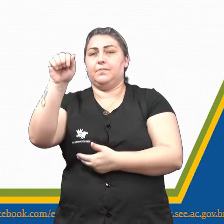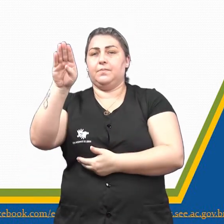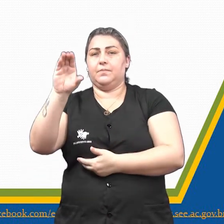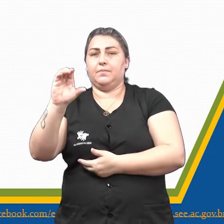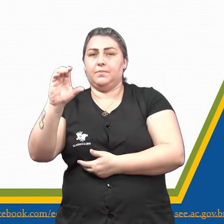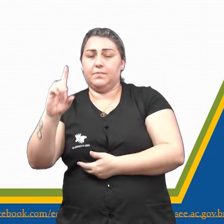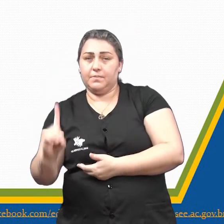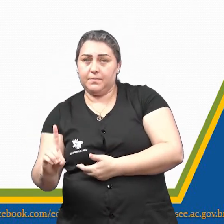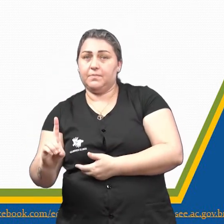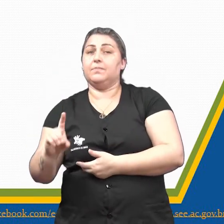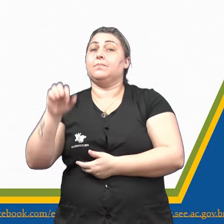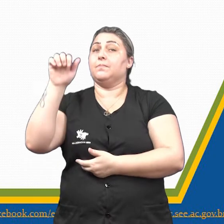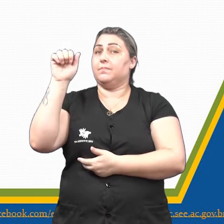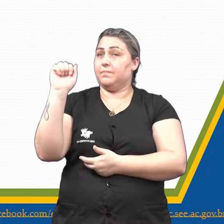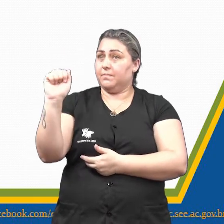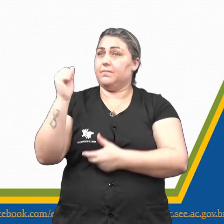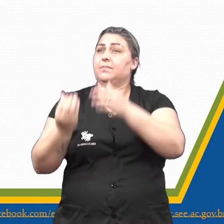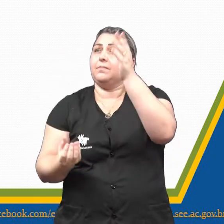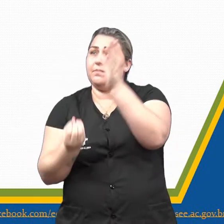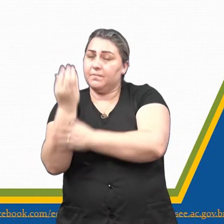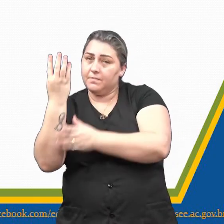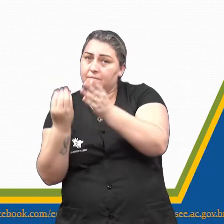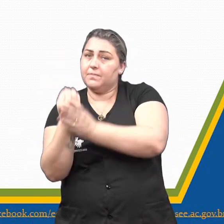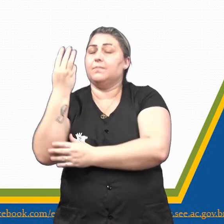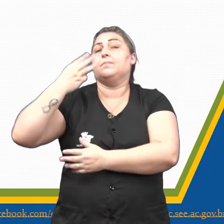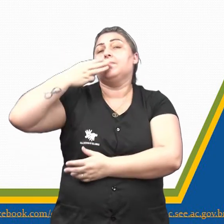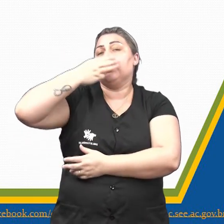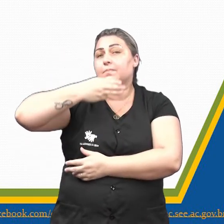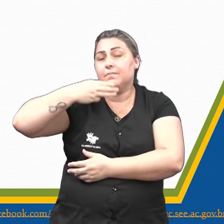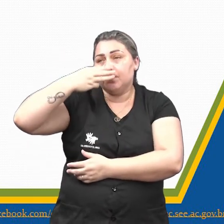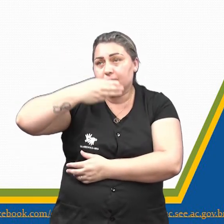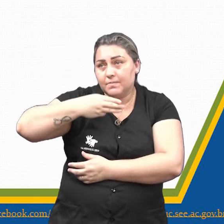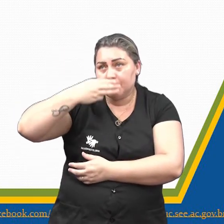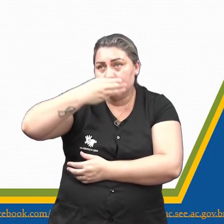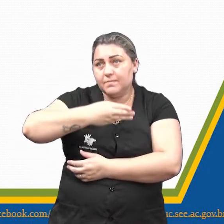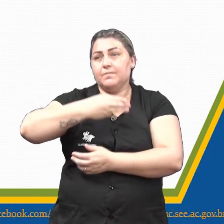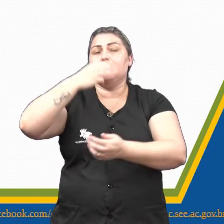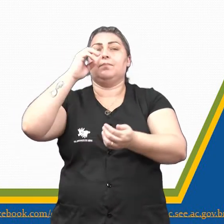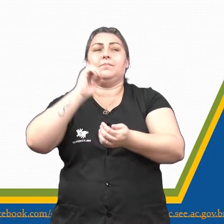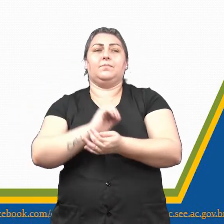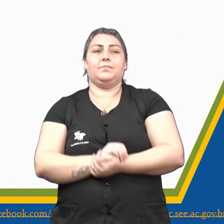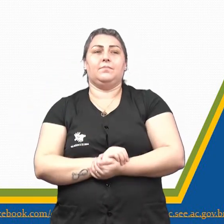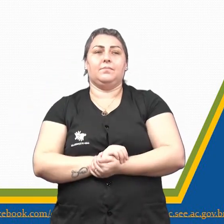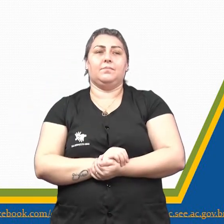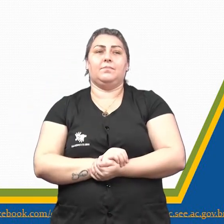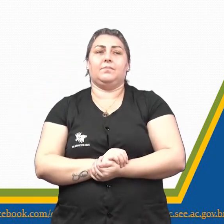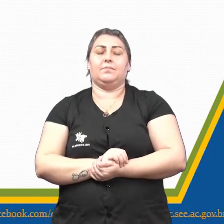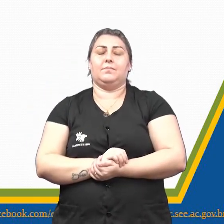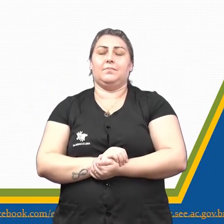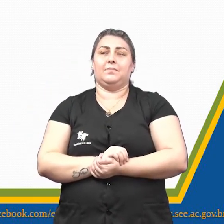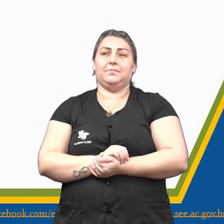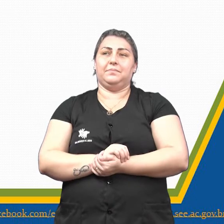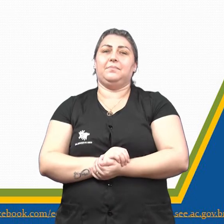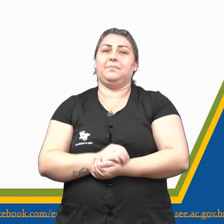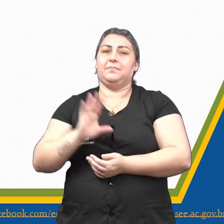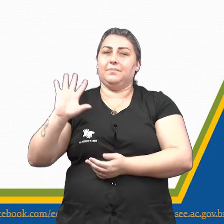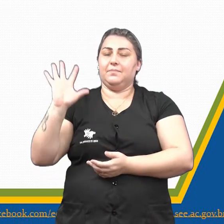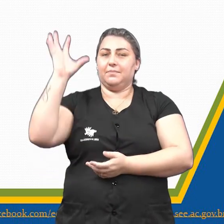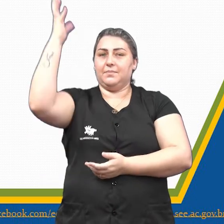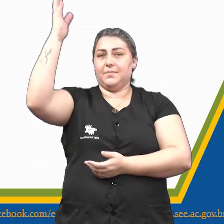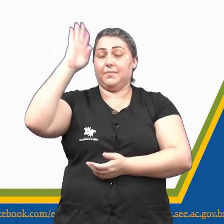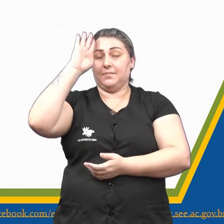D? Letra A, gente, a produção açucareira, né? A produção açucareira foi algo que